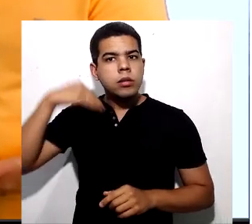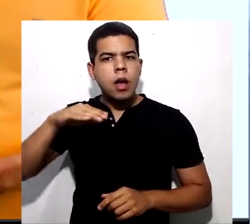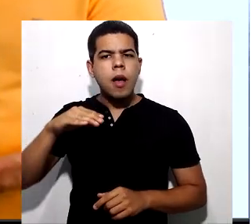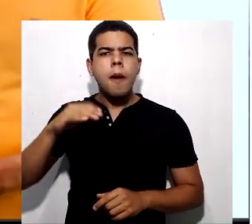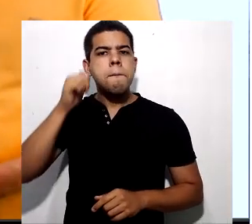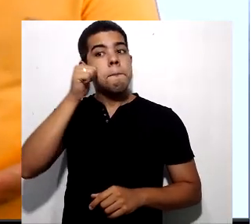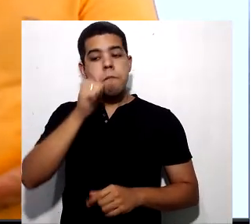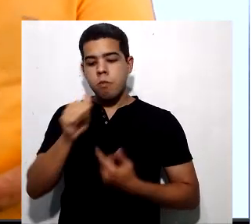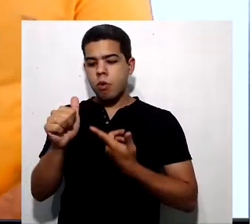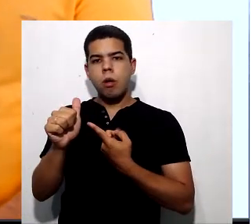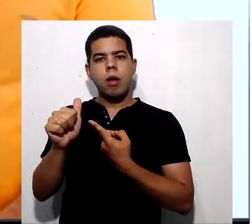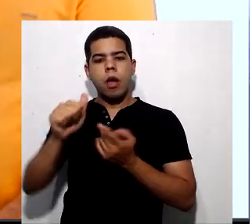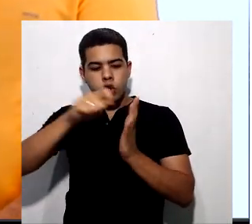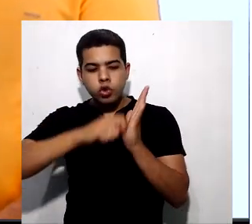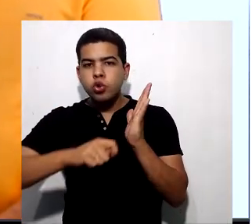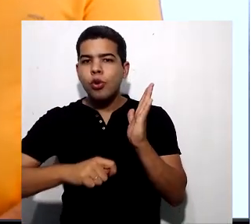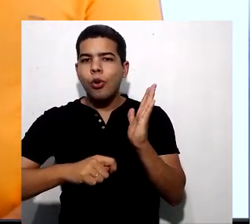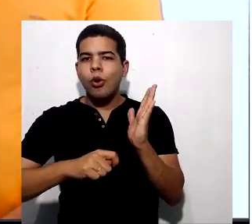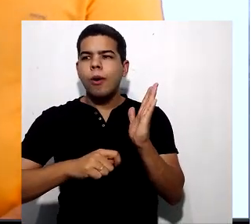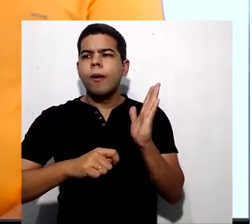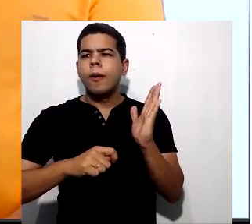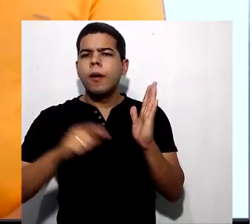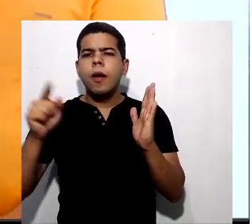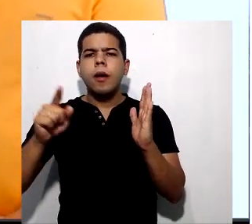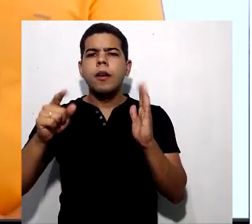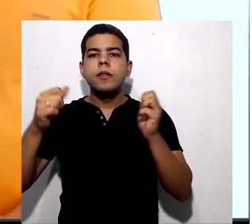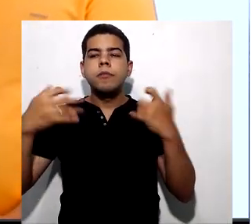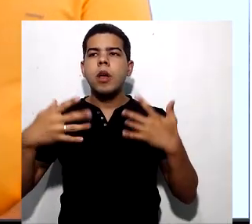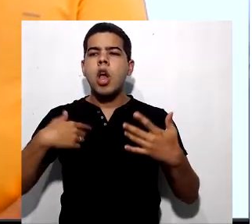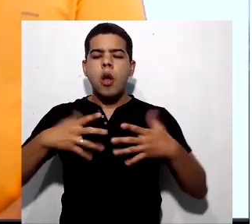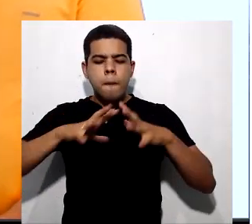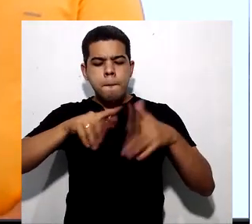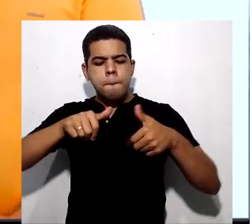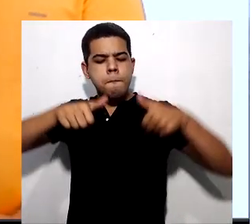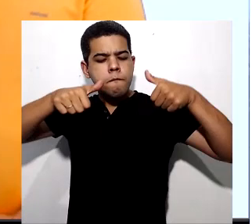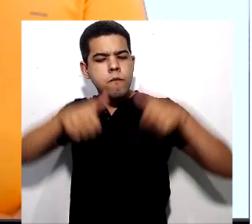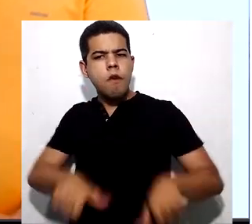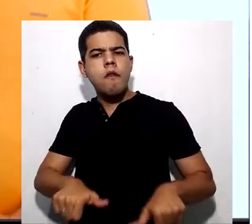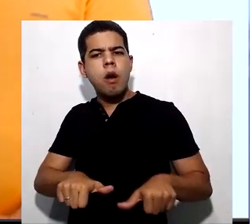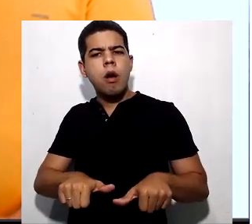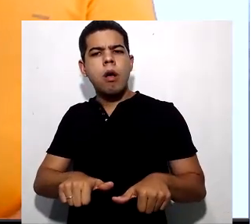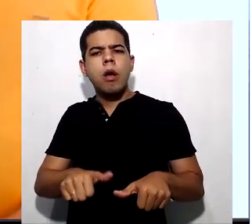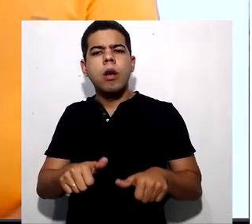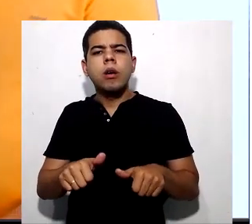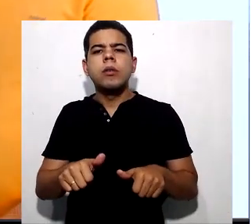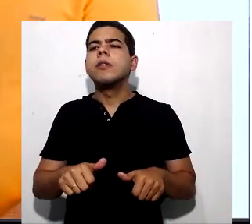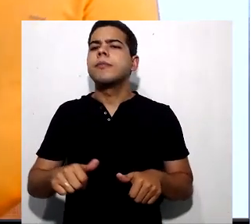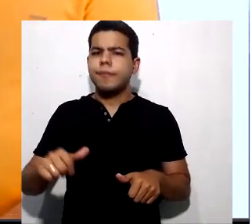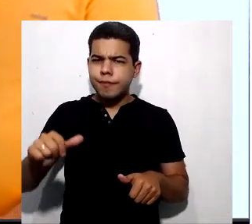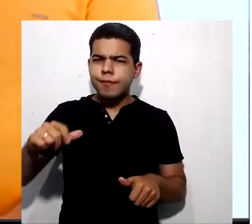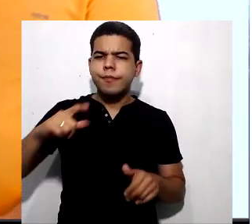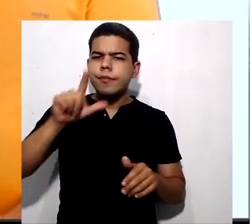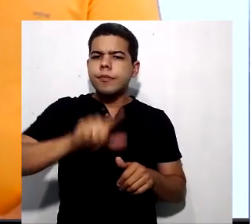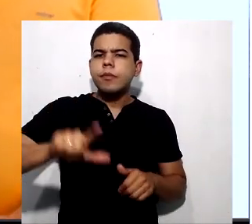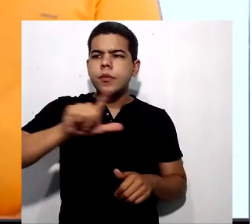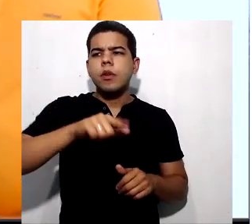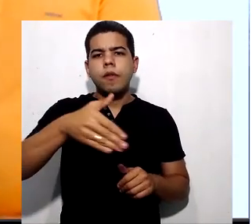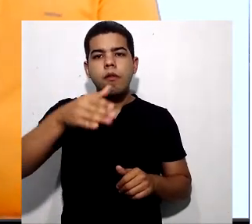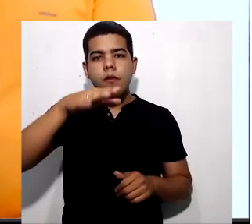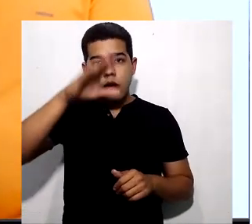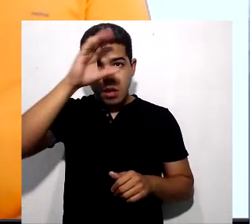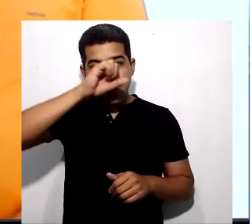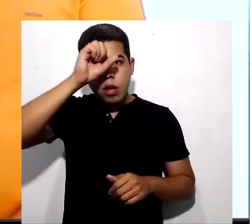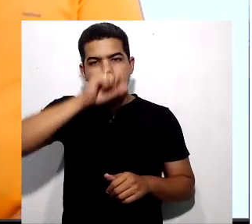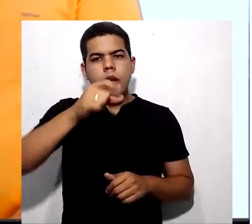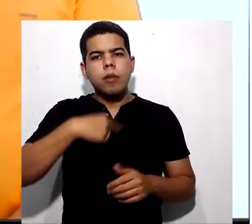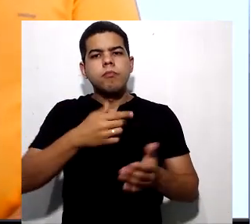falando justamente sobre o estar no mundo. Essa reflexão é uma literatura que vocês vão aprender, certo? Tanto é que eu convido